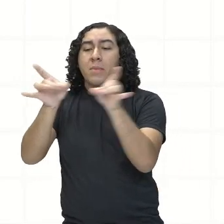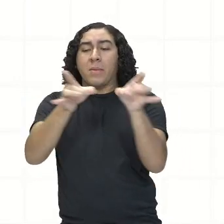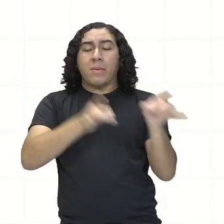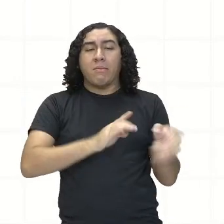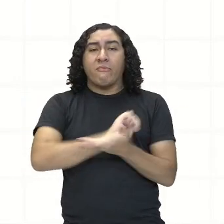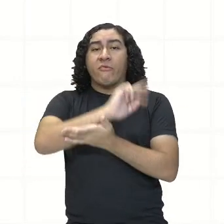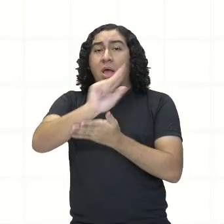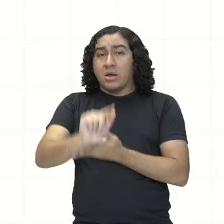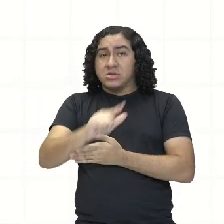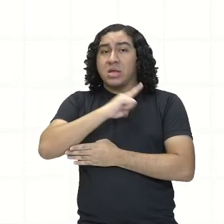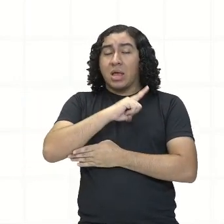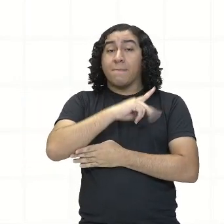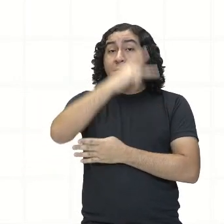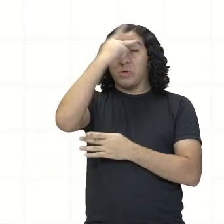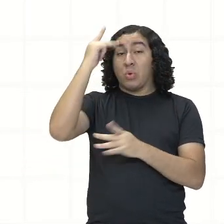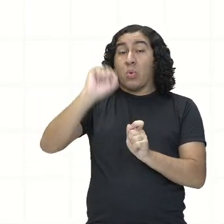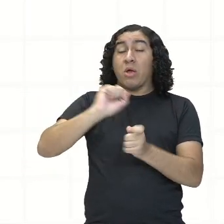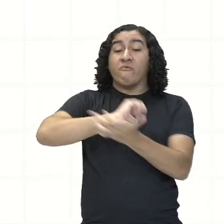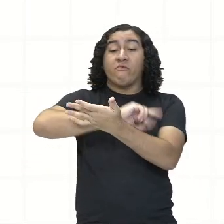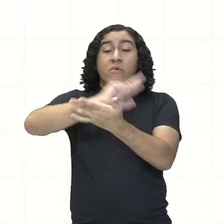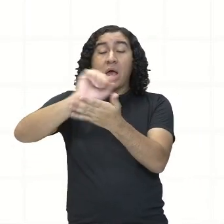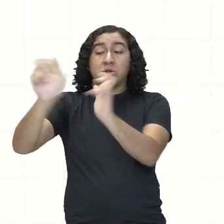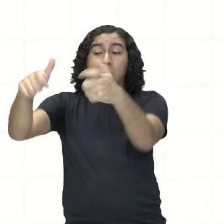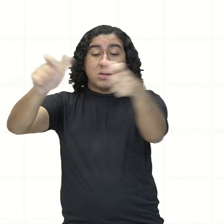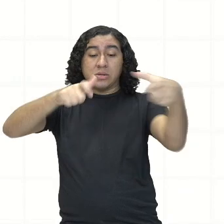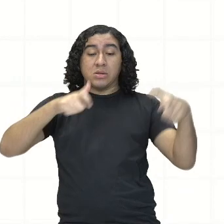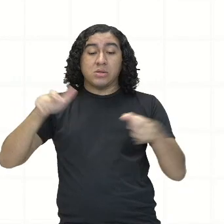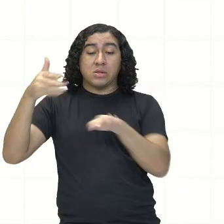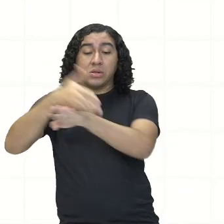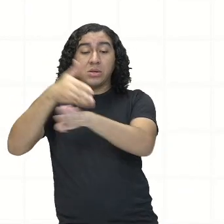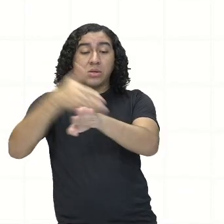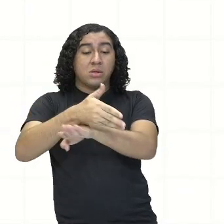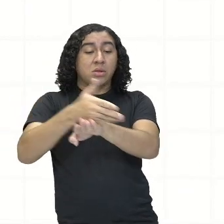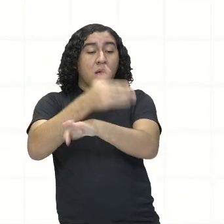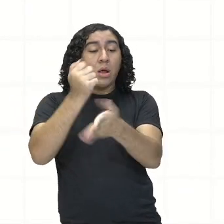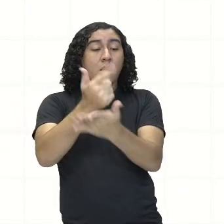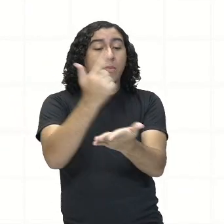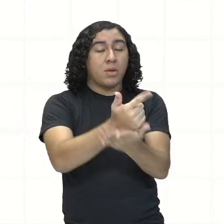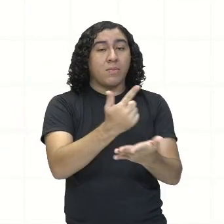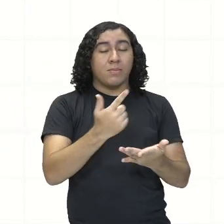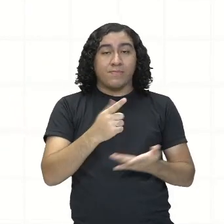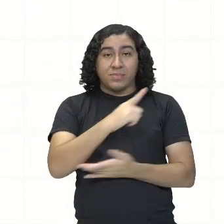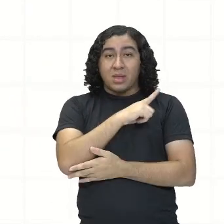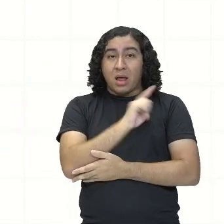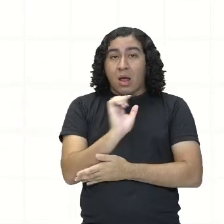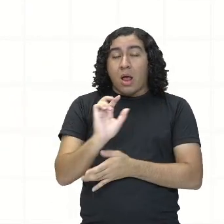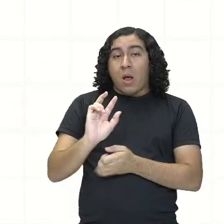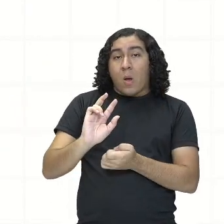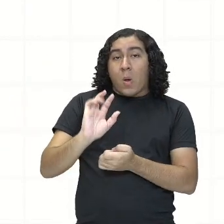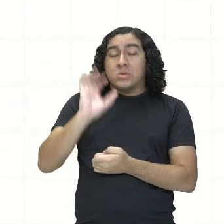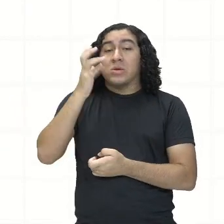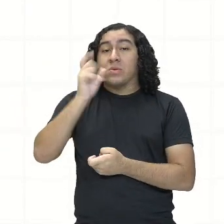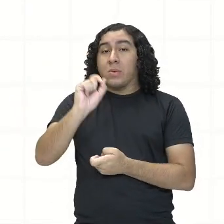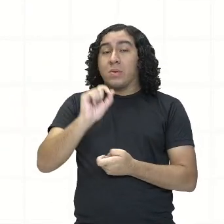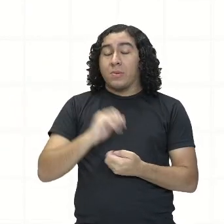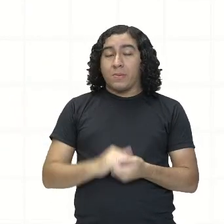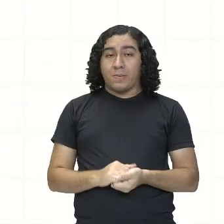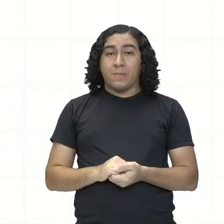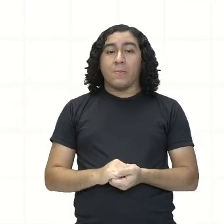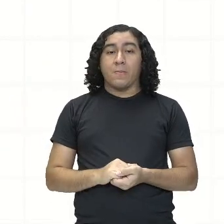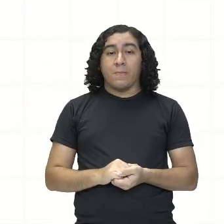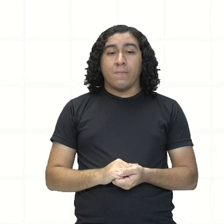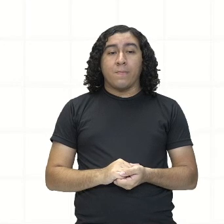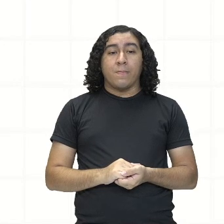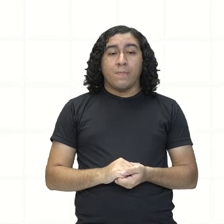havia a presença de pessoas de diferentes localidades. E isso acabava ocasionando aí uma